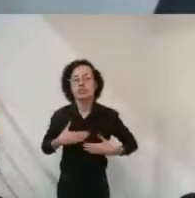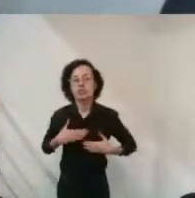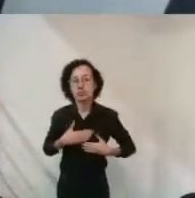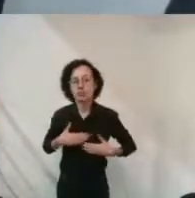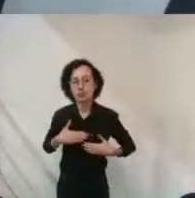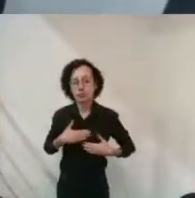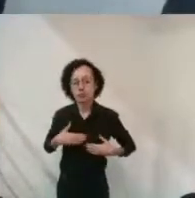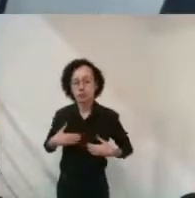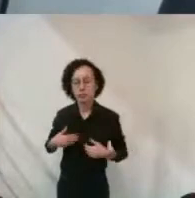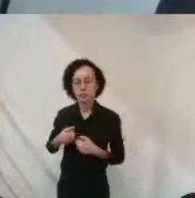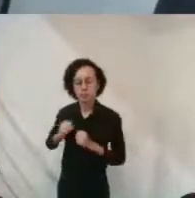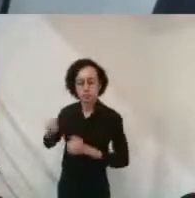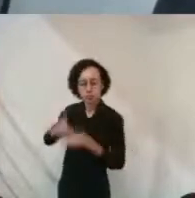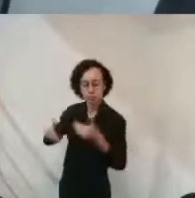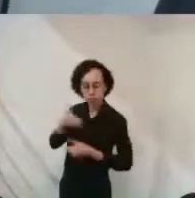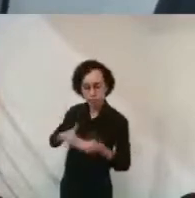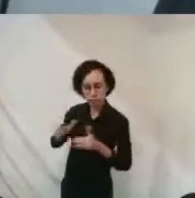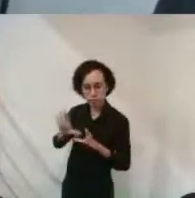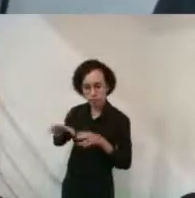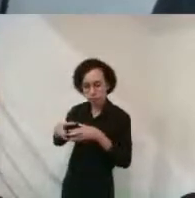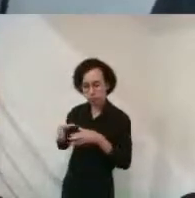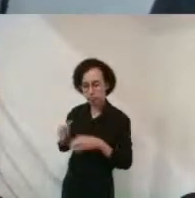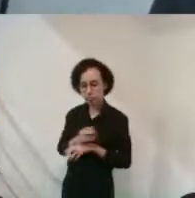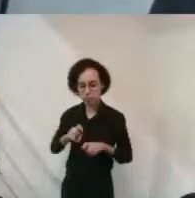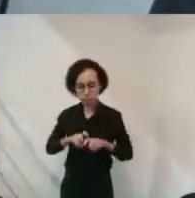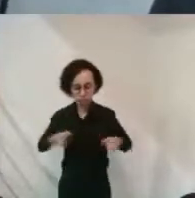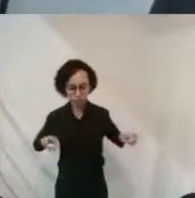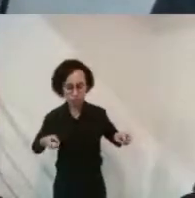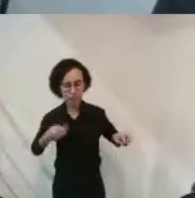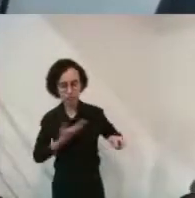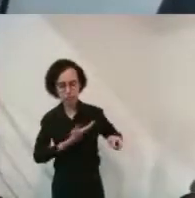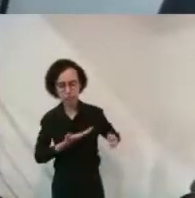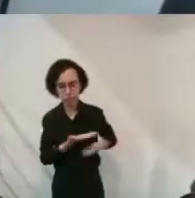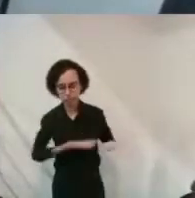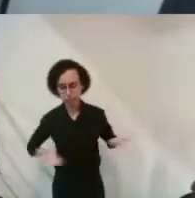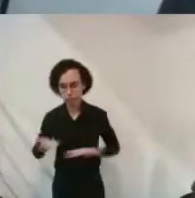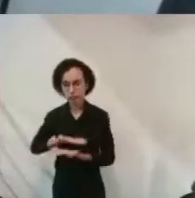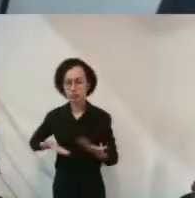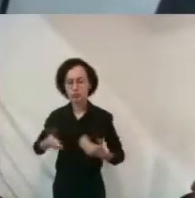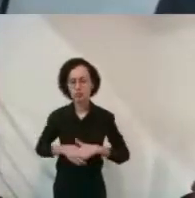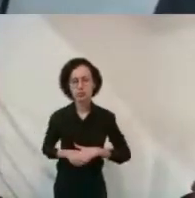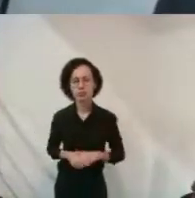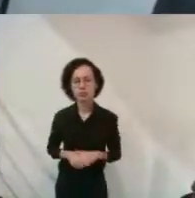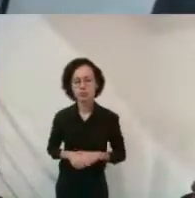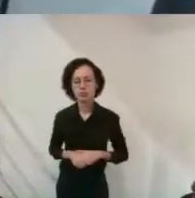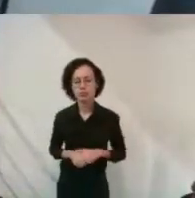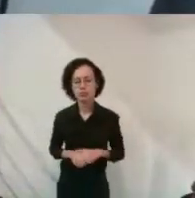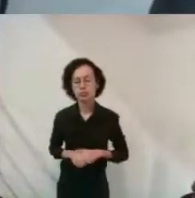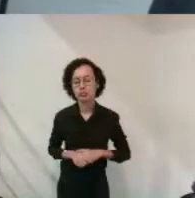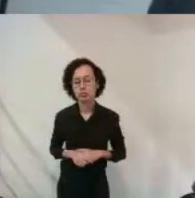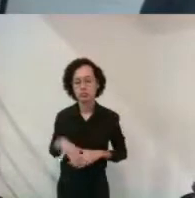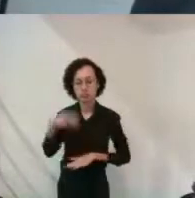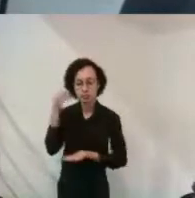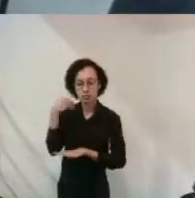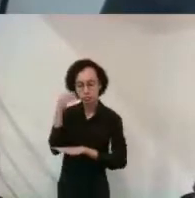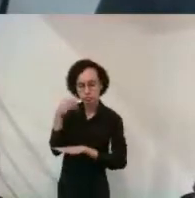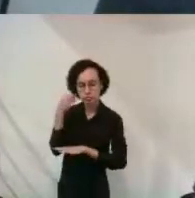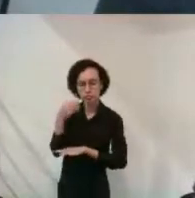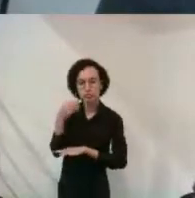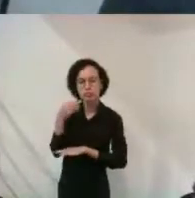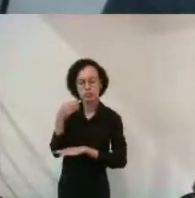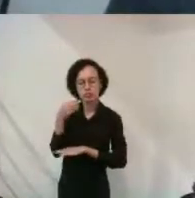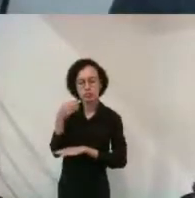poder participar da comissão, conviver com os colegas e poder viver essa experiência